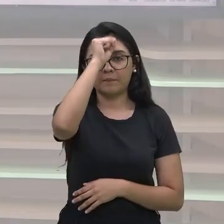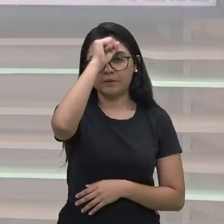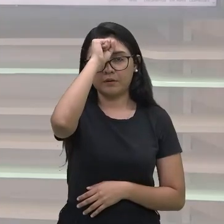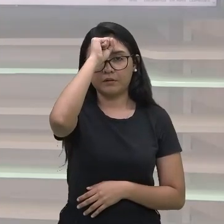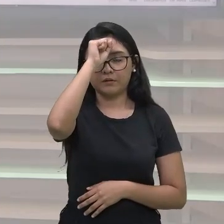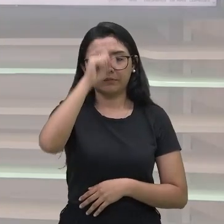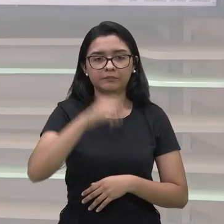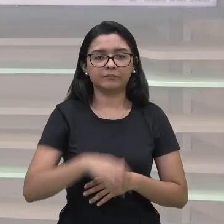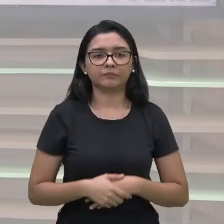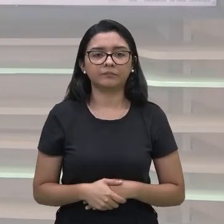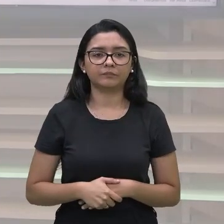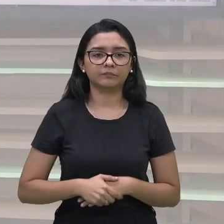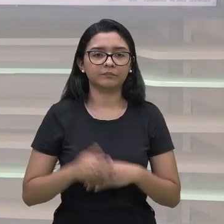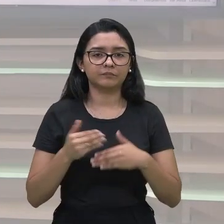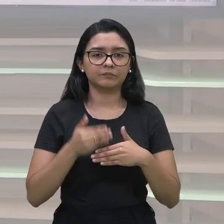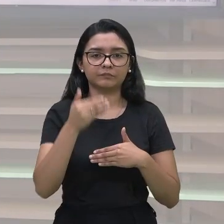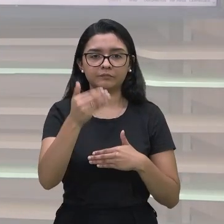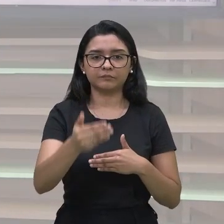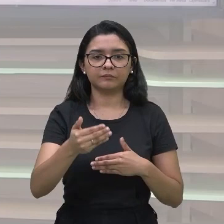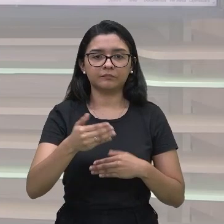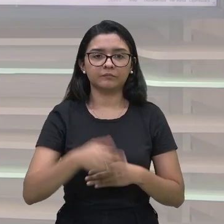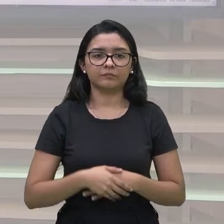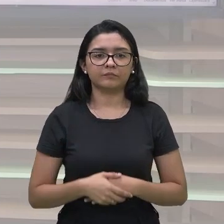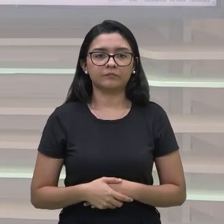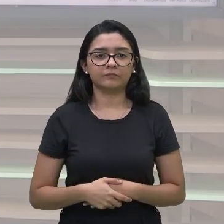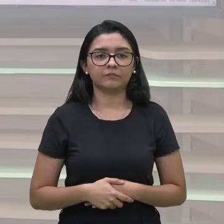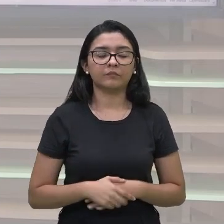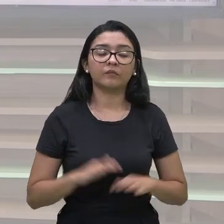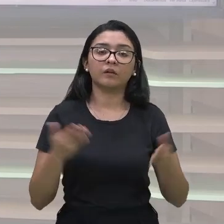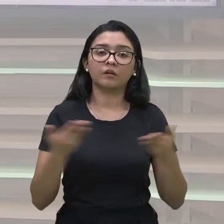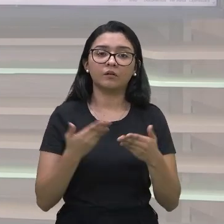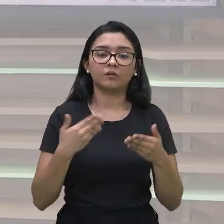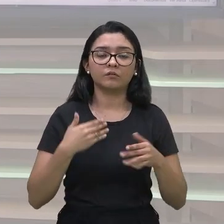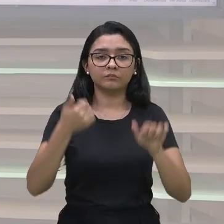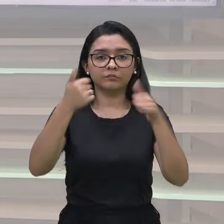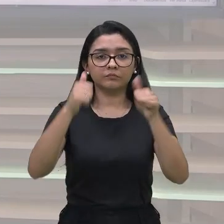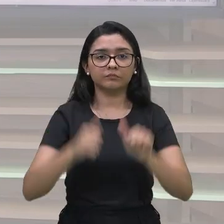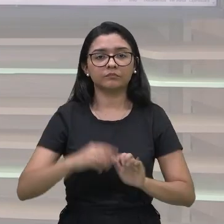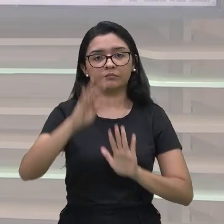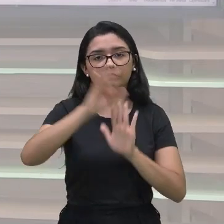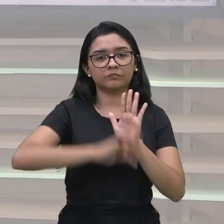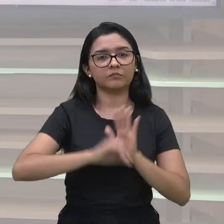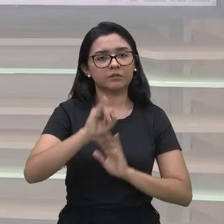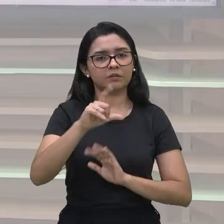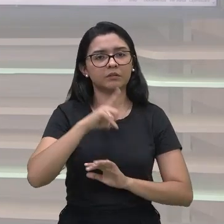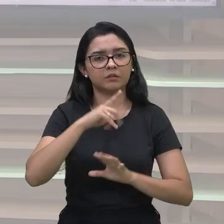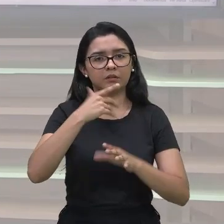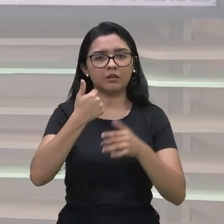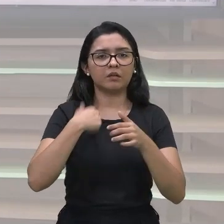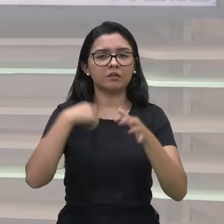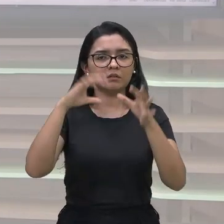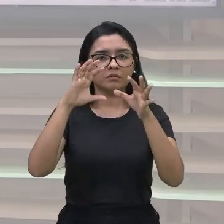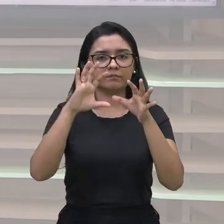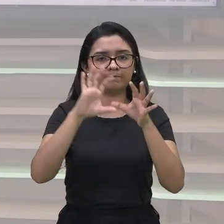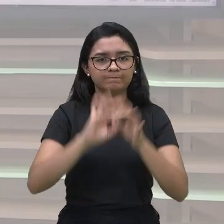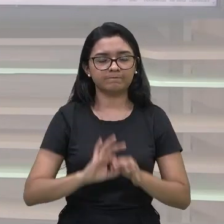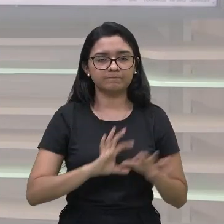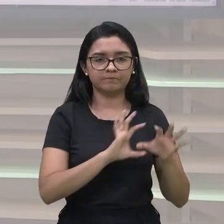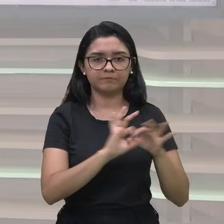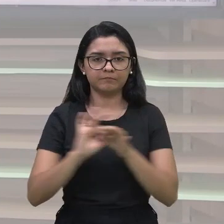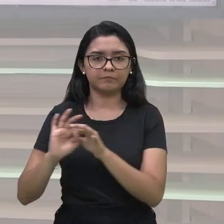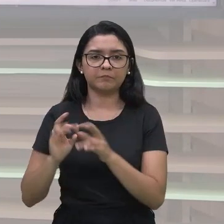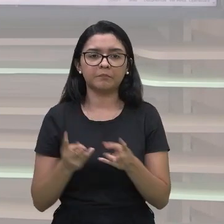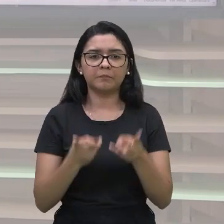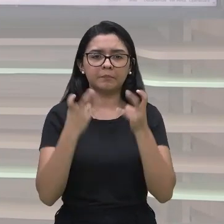vamos prosseguindo? Vamos prosseguindo? Olha só, vamos analisar agora, ver se esse texto ele tem coerência. O que você acha? Observe o texto e